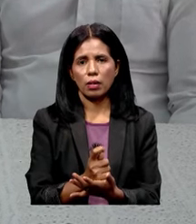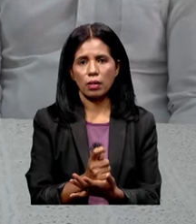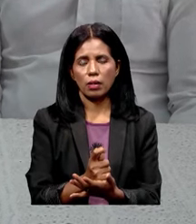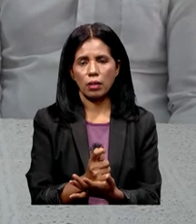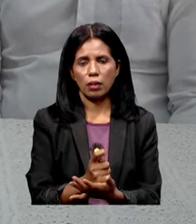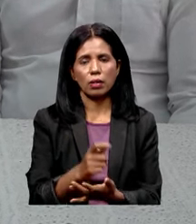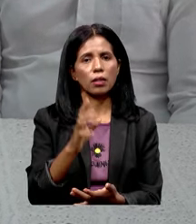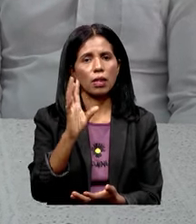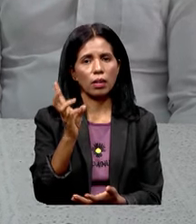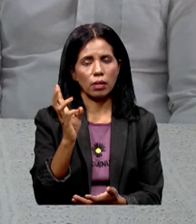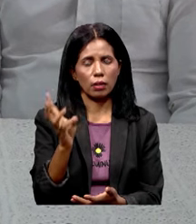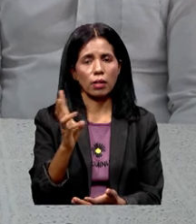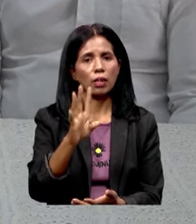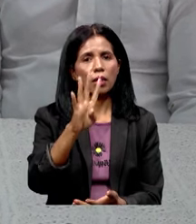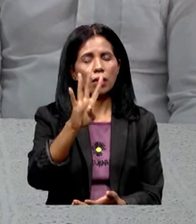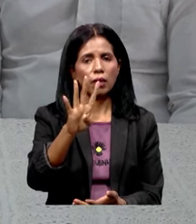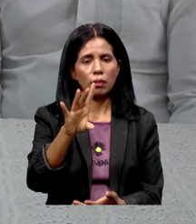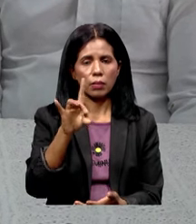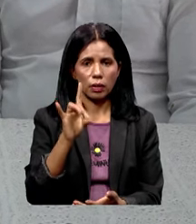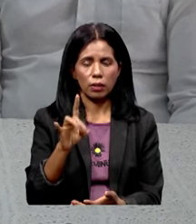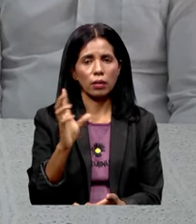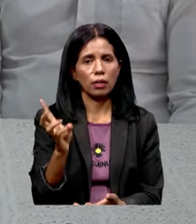2.567 mane